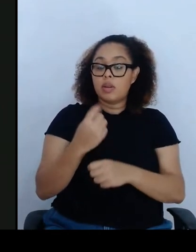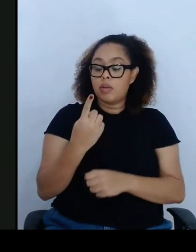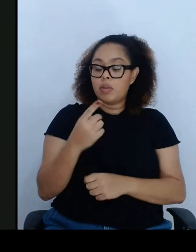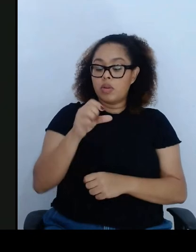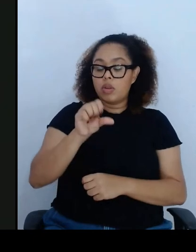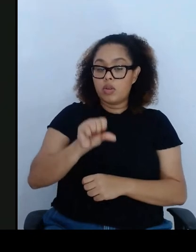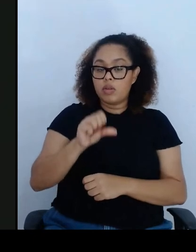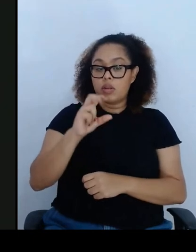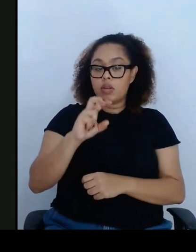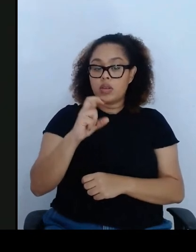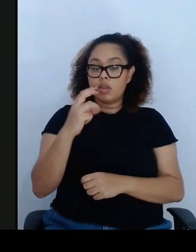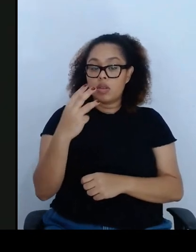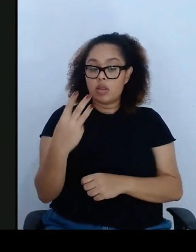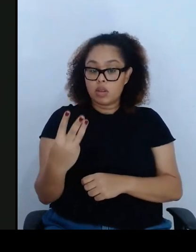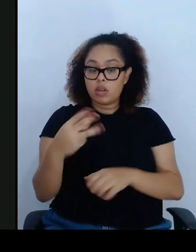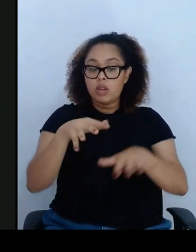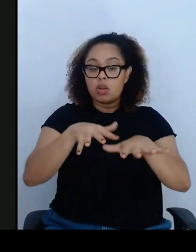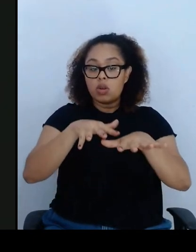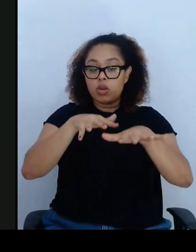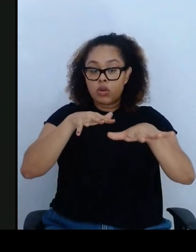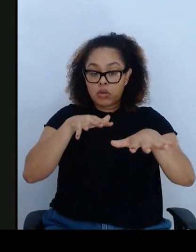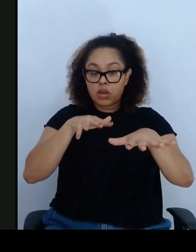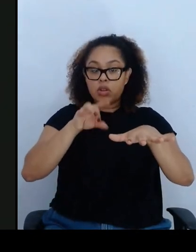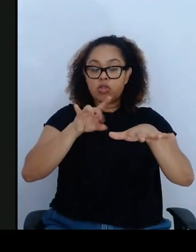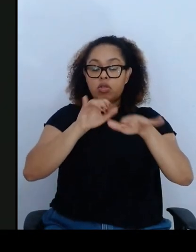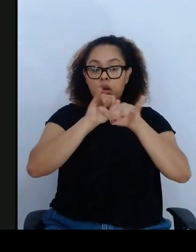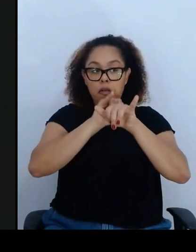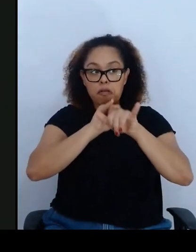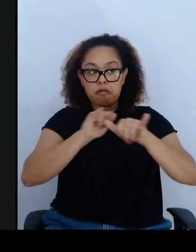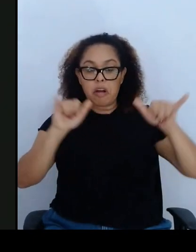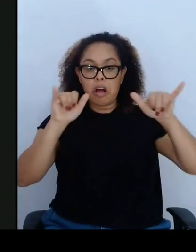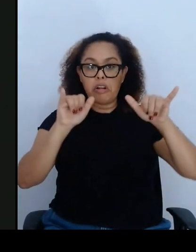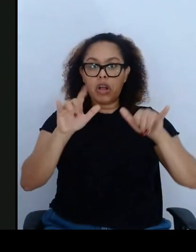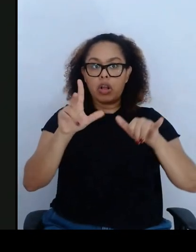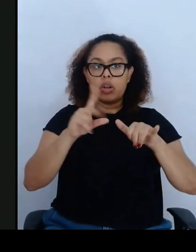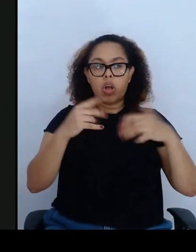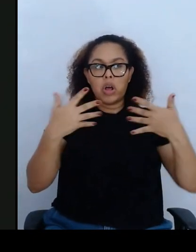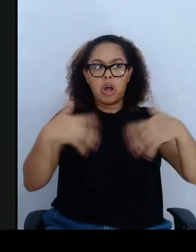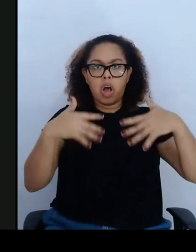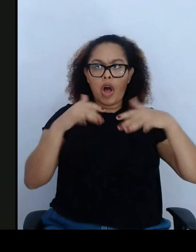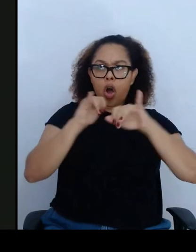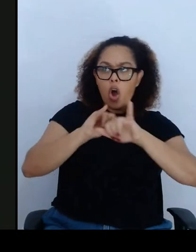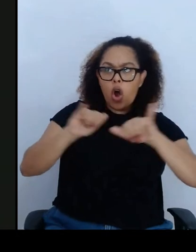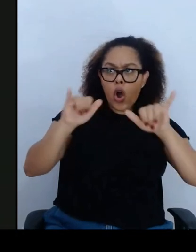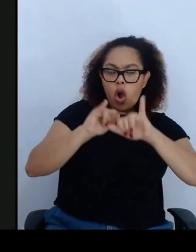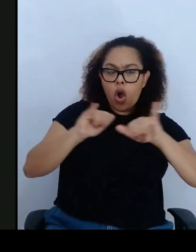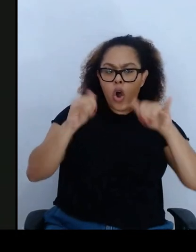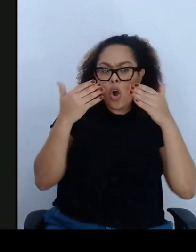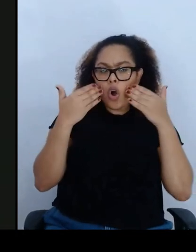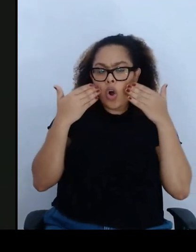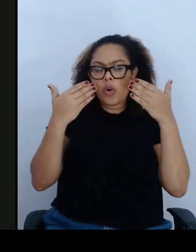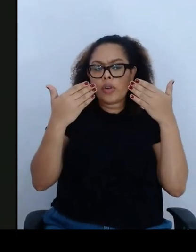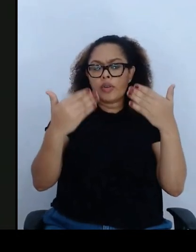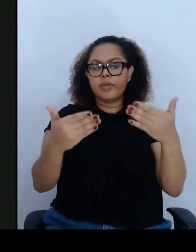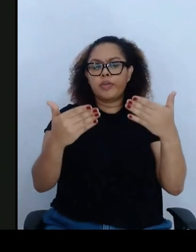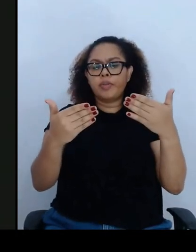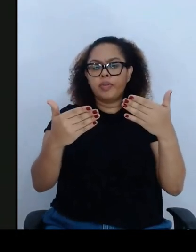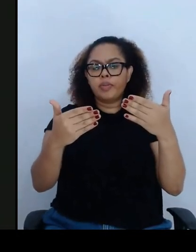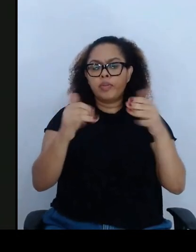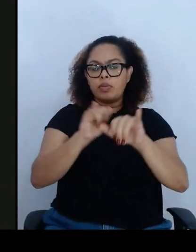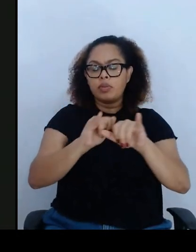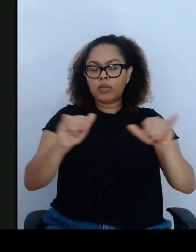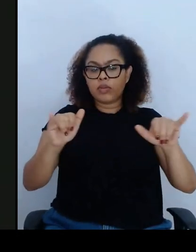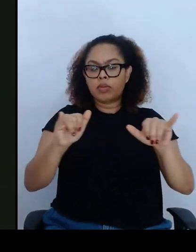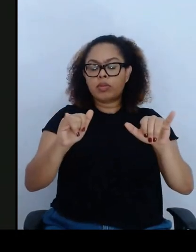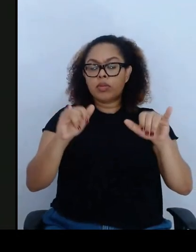o Reino Unido Só fala nesse grande caso nesse grande escândalo que aparece na mídia em relação